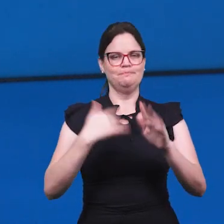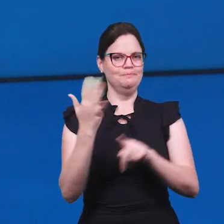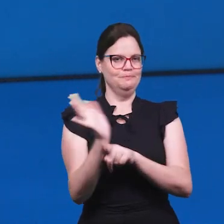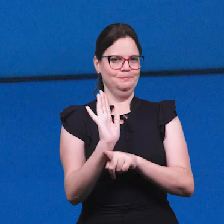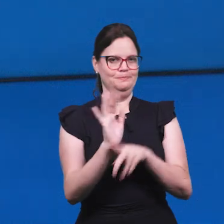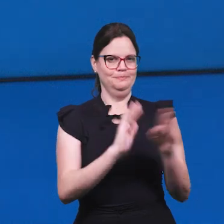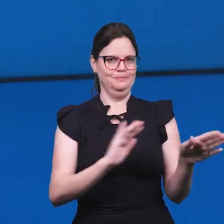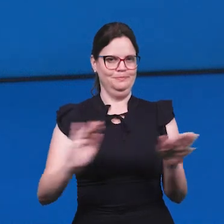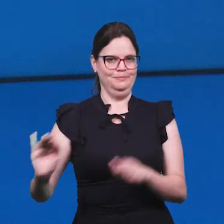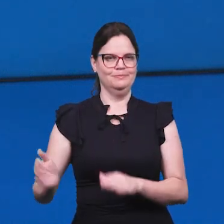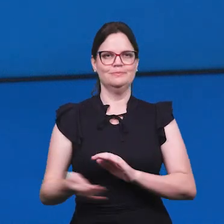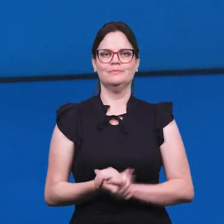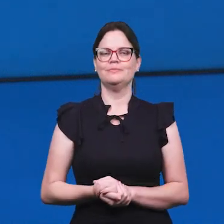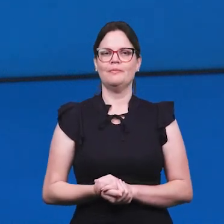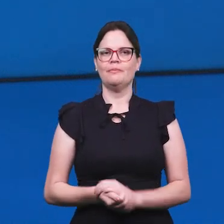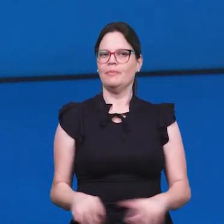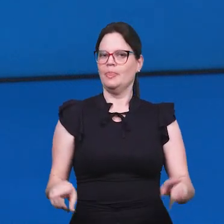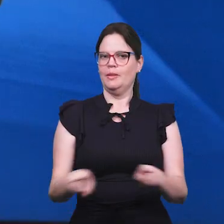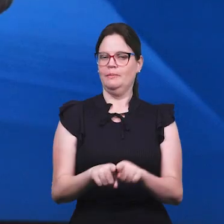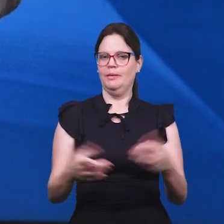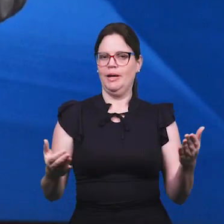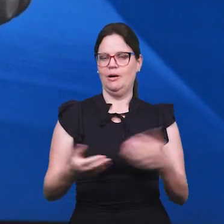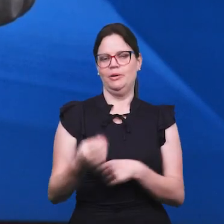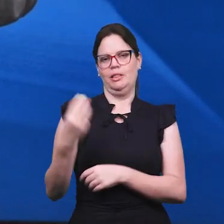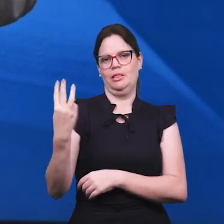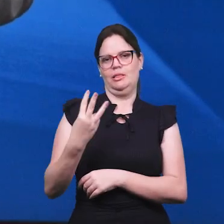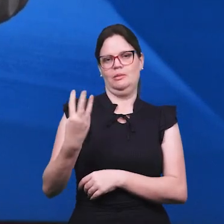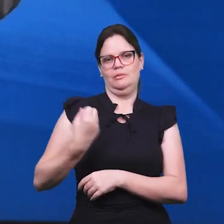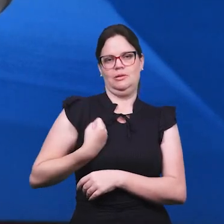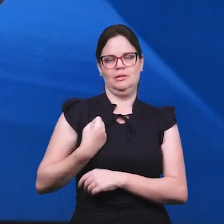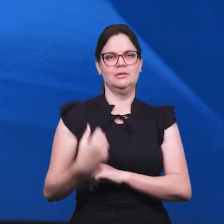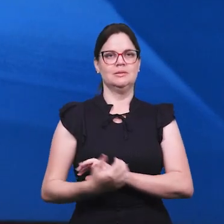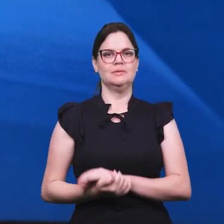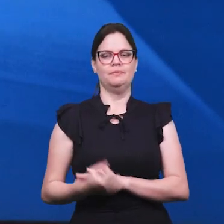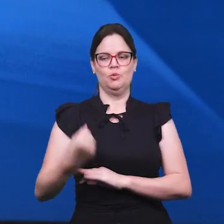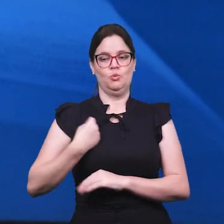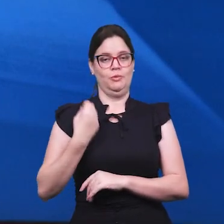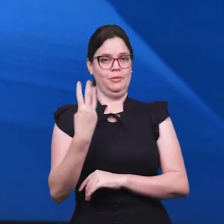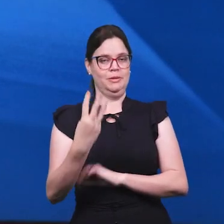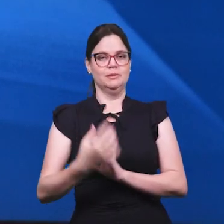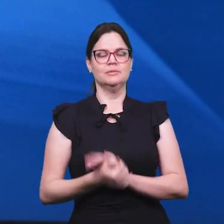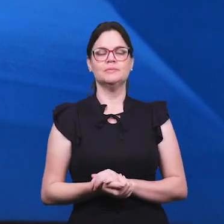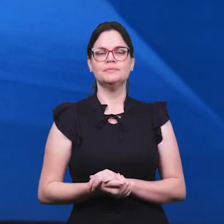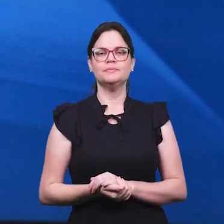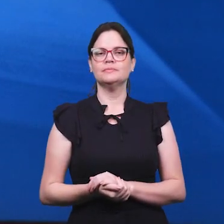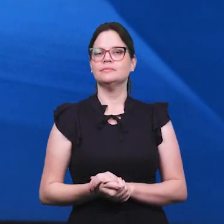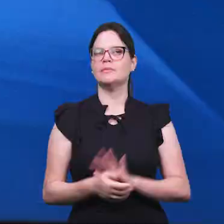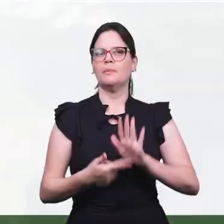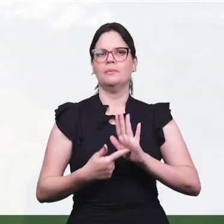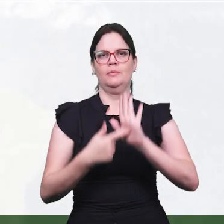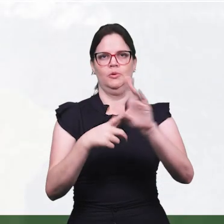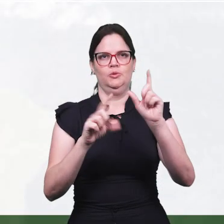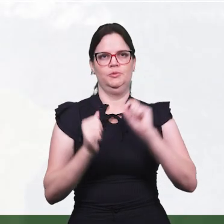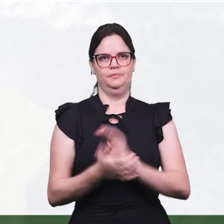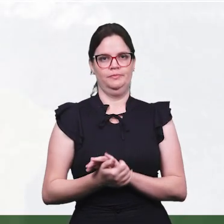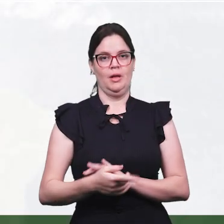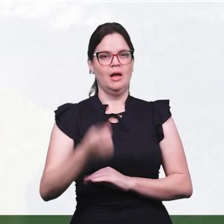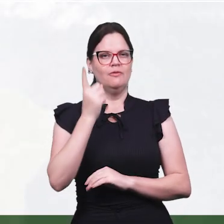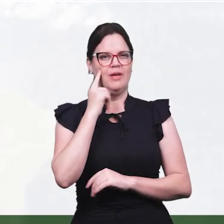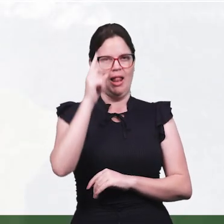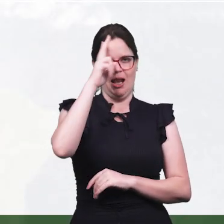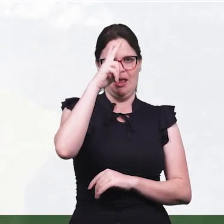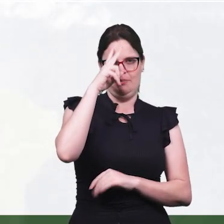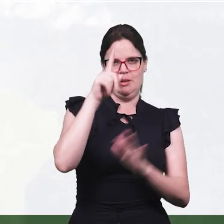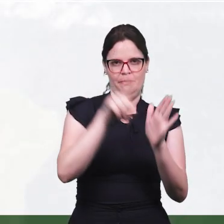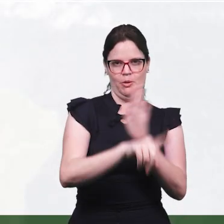Emanuele. Obrigado pela sua participação. Muito bem, irmãos, partindo agora para a terceira pergunta. A terceira pergunta diz assim: baseado